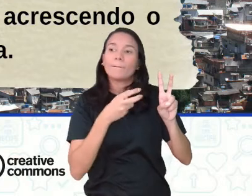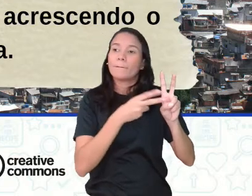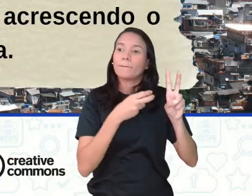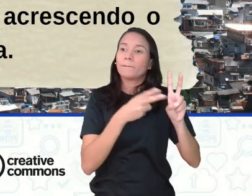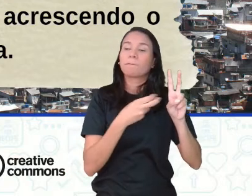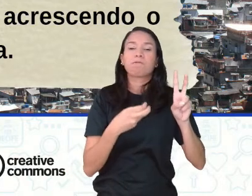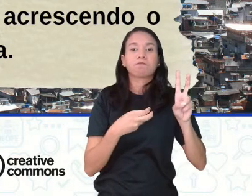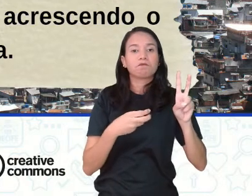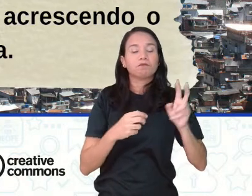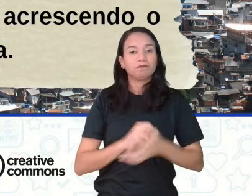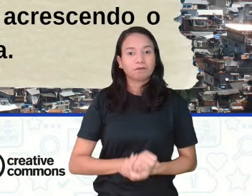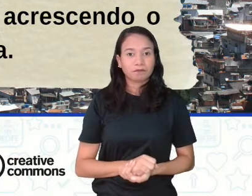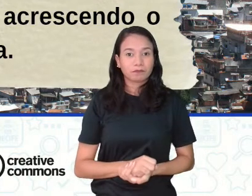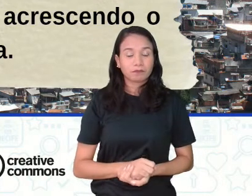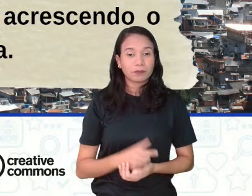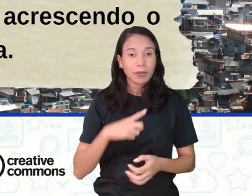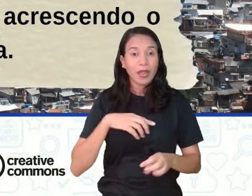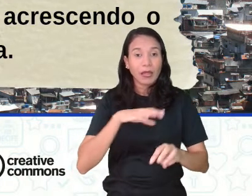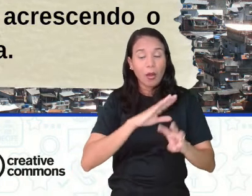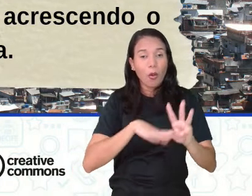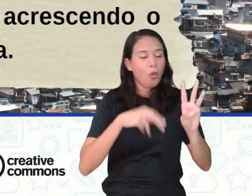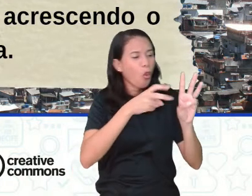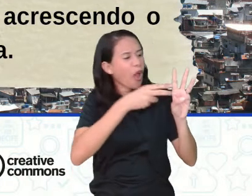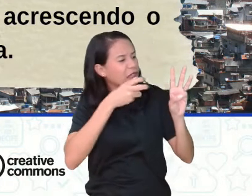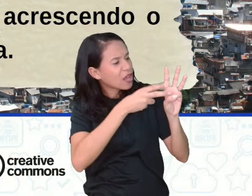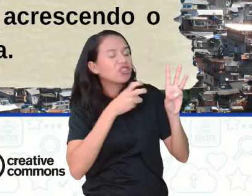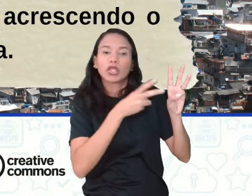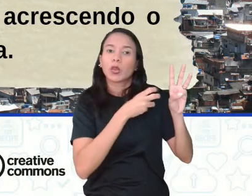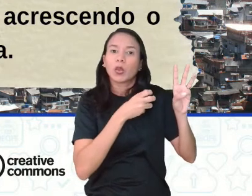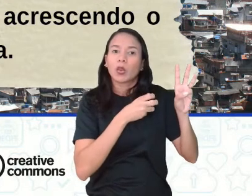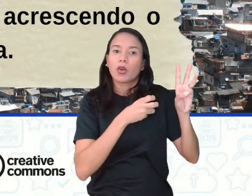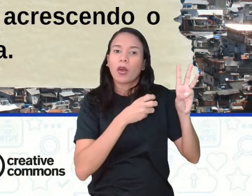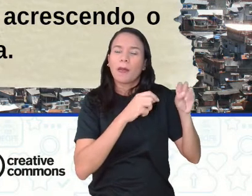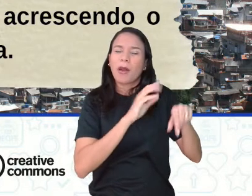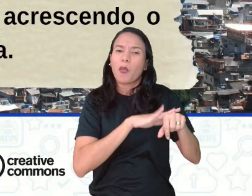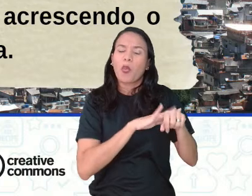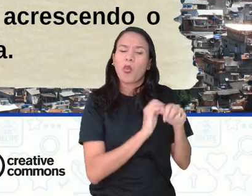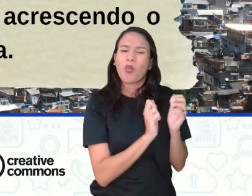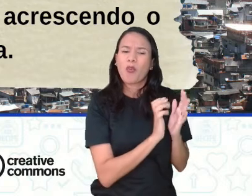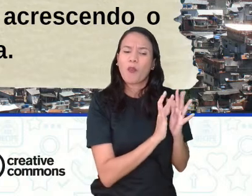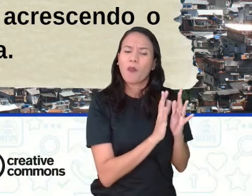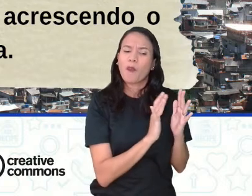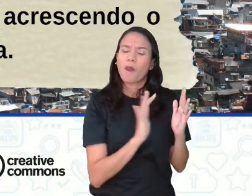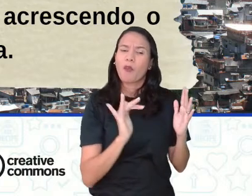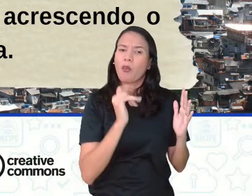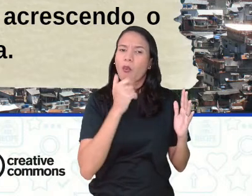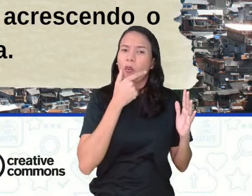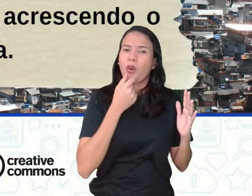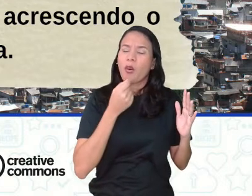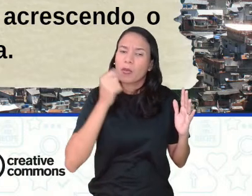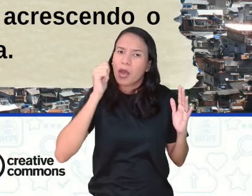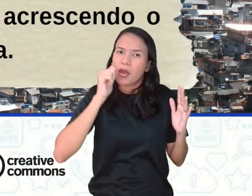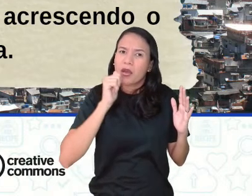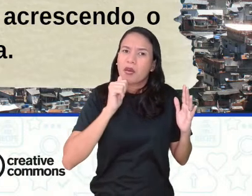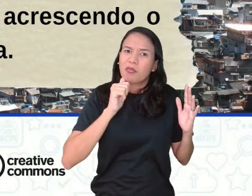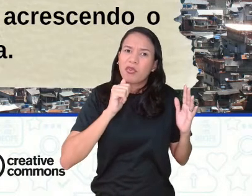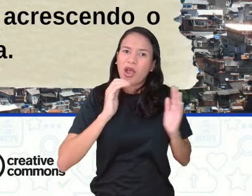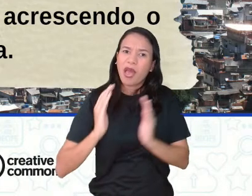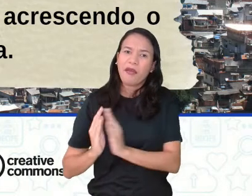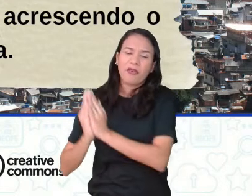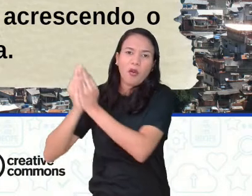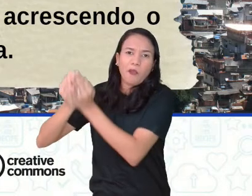os indígenas. Com o tempo, homens e mulheres foram trazidos por meio de